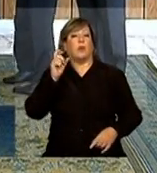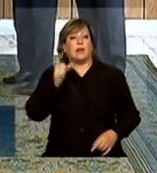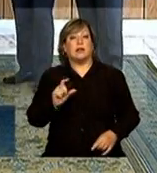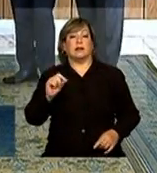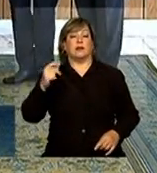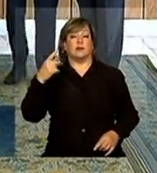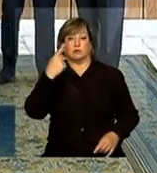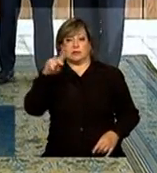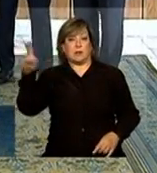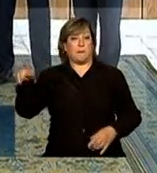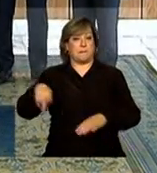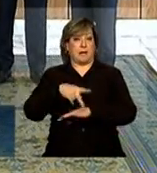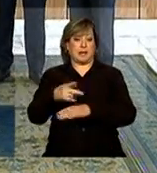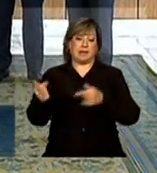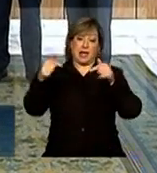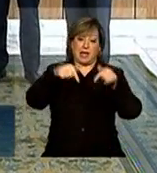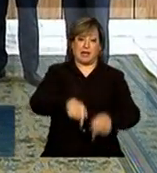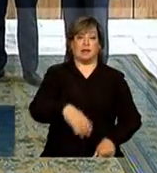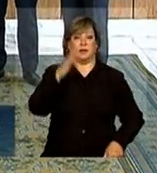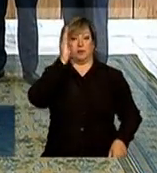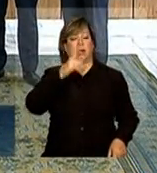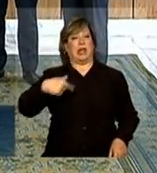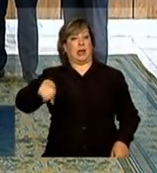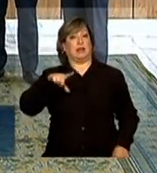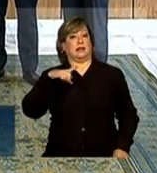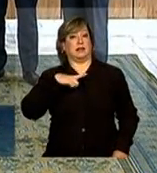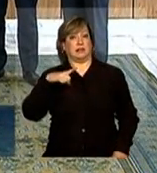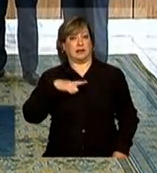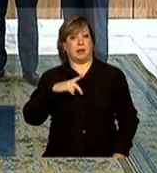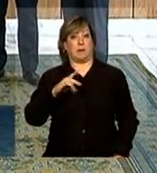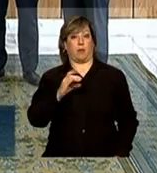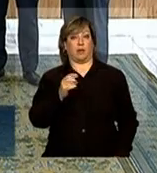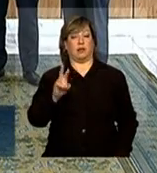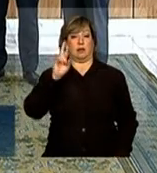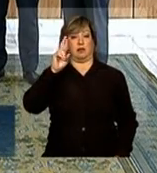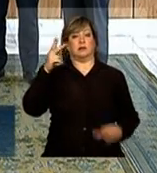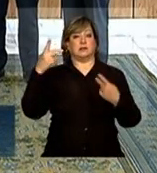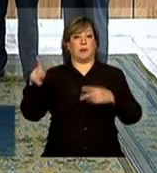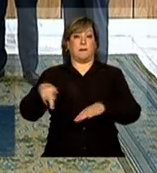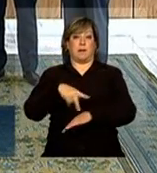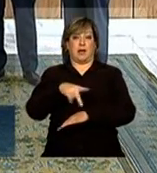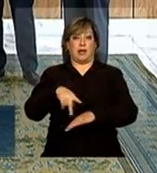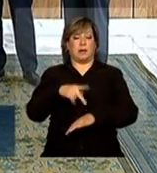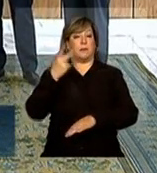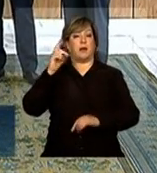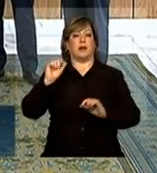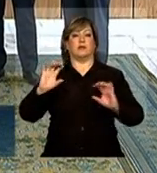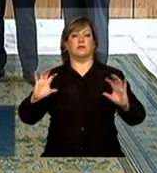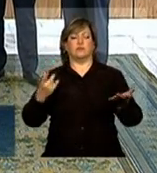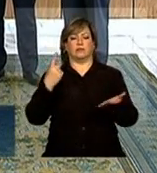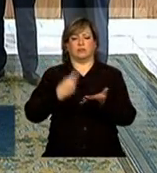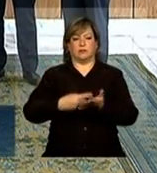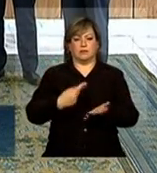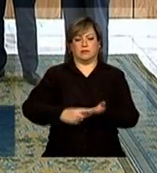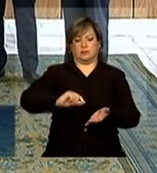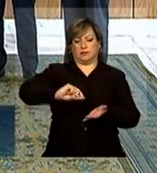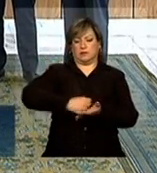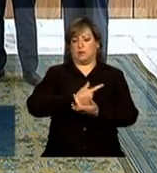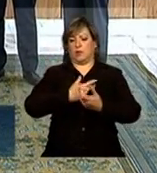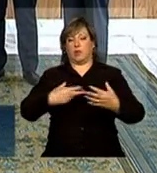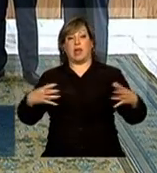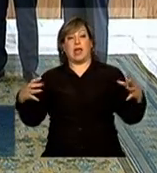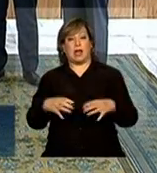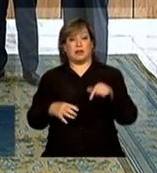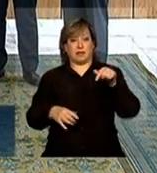no Brasil. Eles detêm plenos poderes para representar o seu país e, em geral, para celebrar tratados entre o